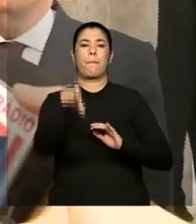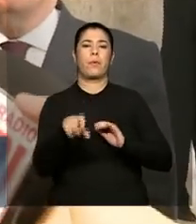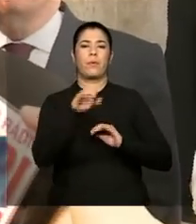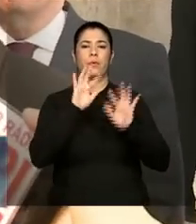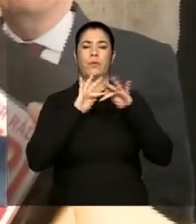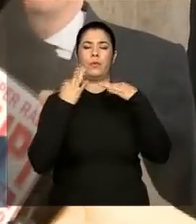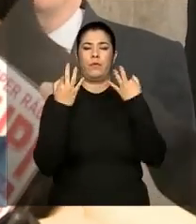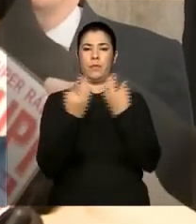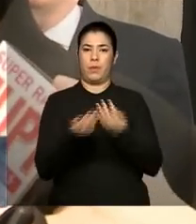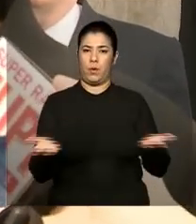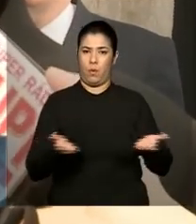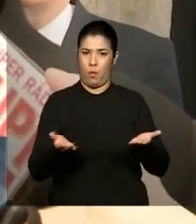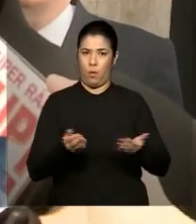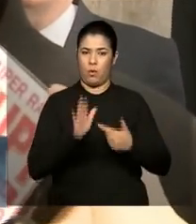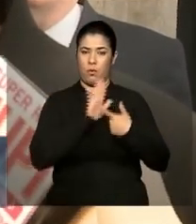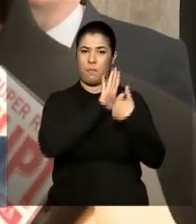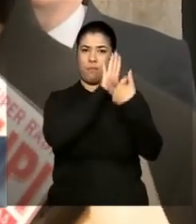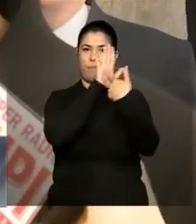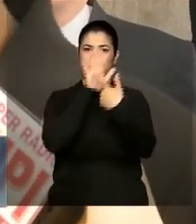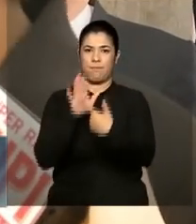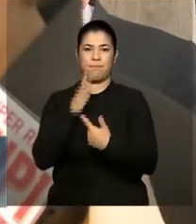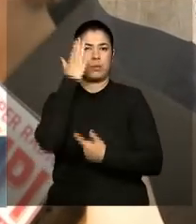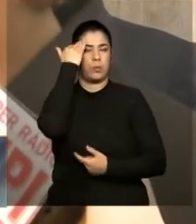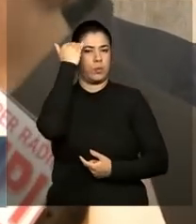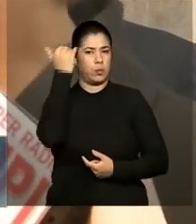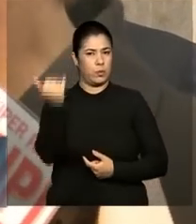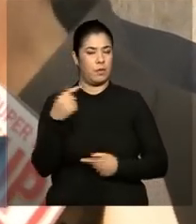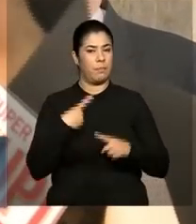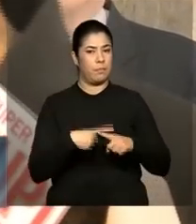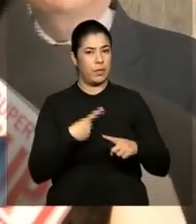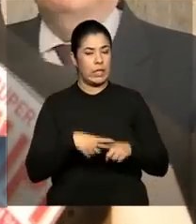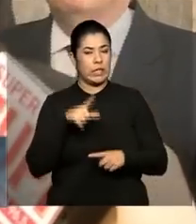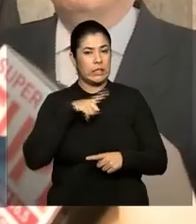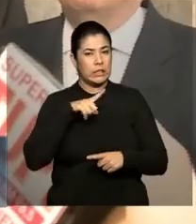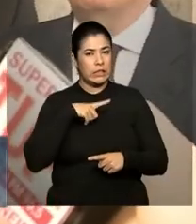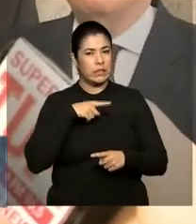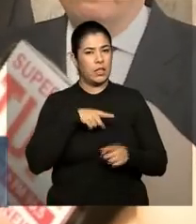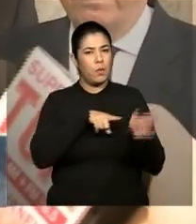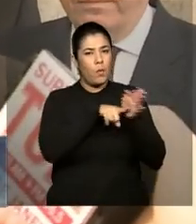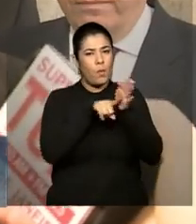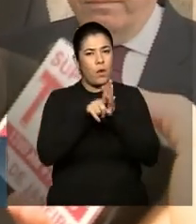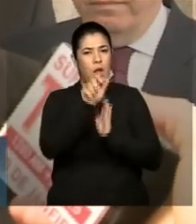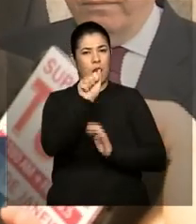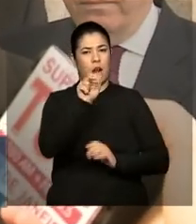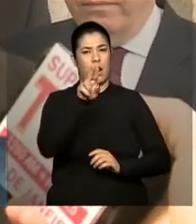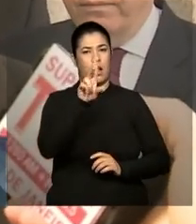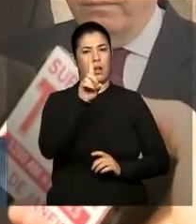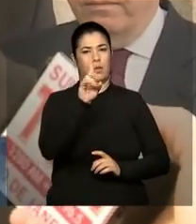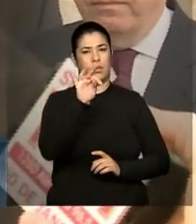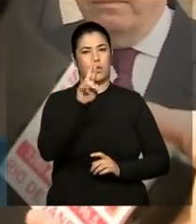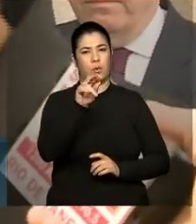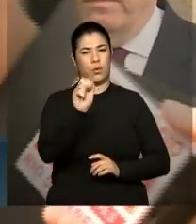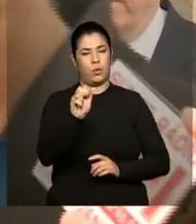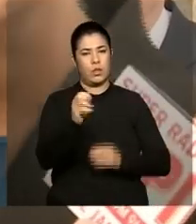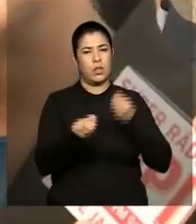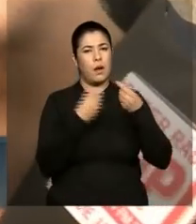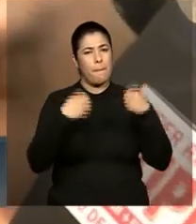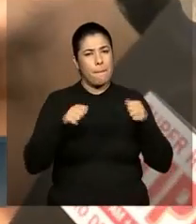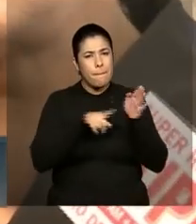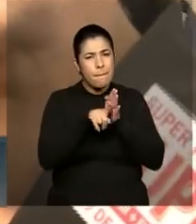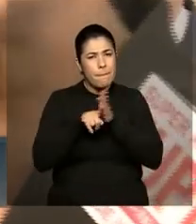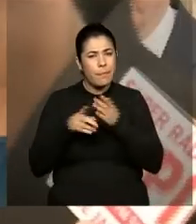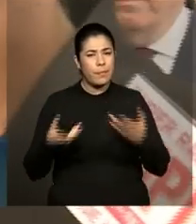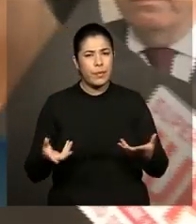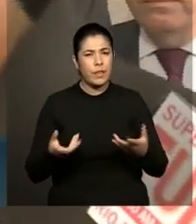Família é um programa hoje reconhecidamente de sucesso porque ele passa por uma auditoria. Você tem de auditar. Por causa da resistência